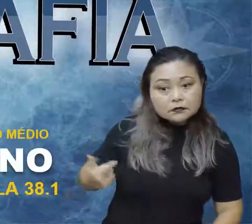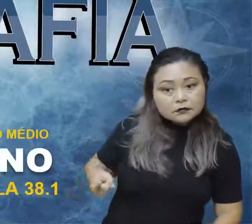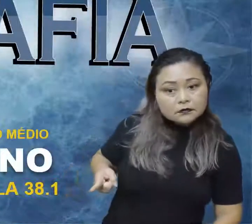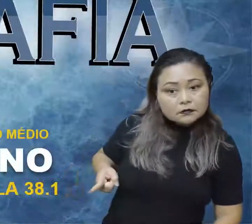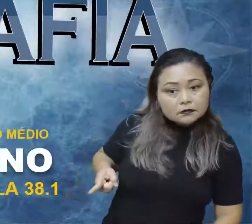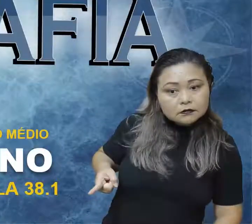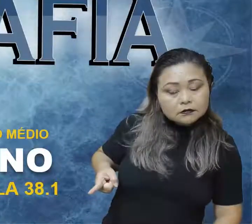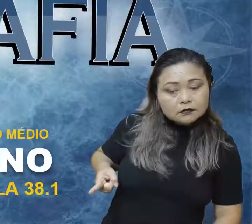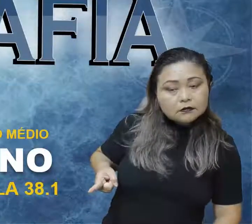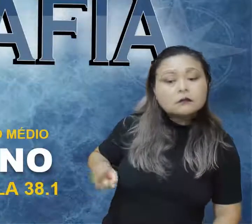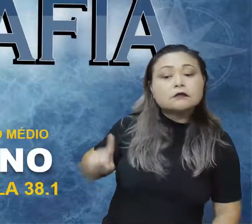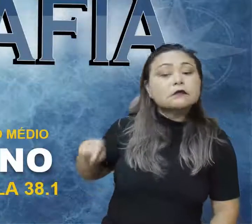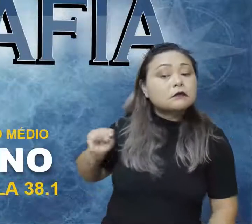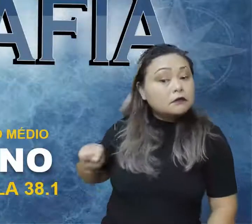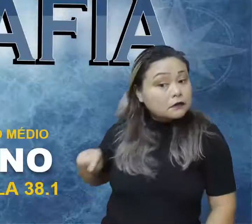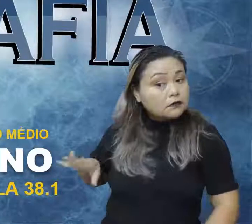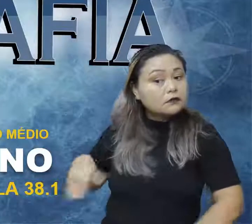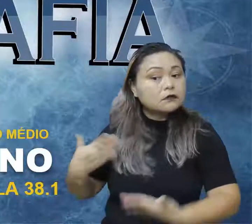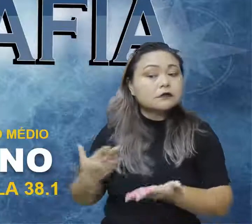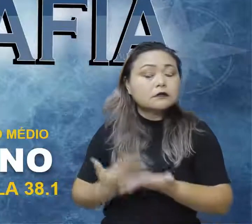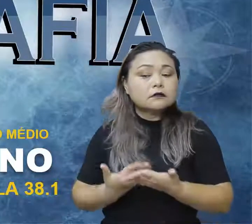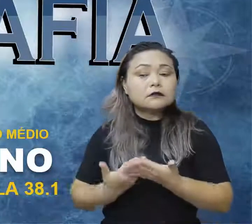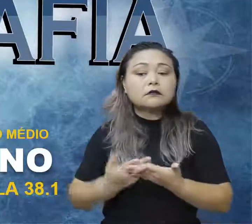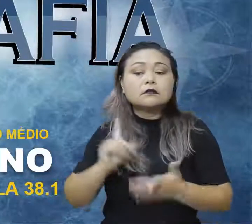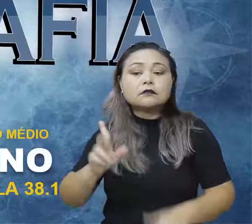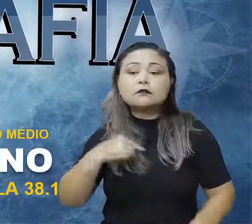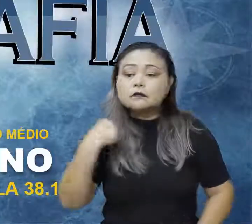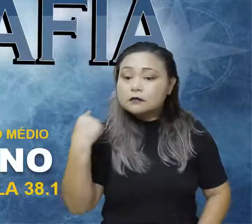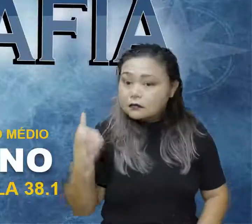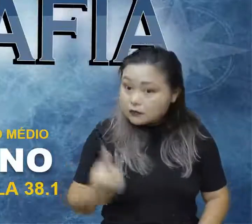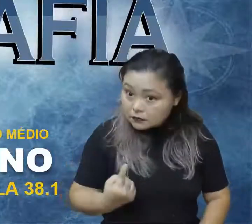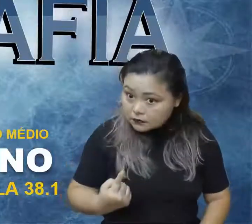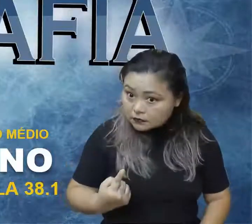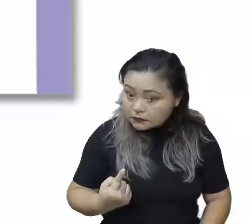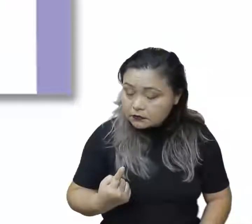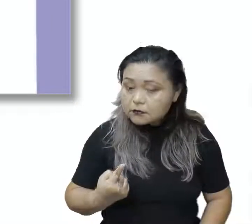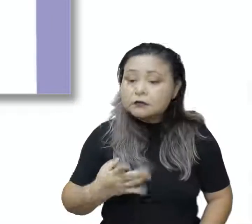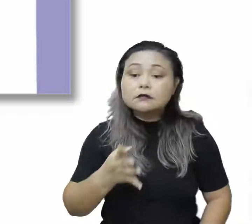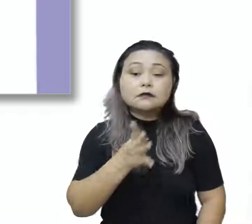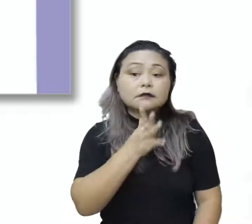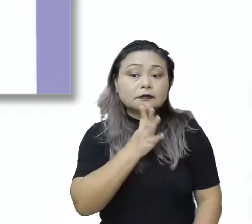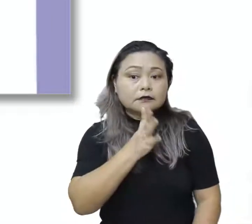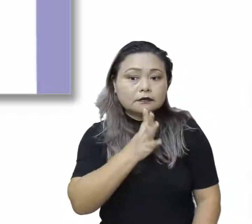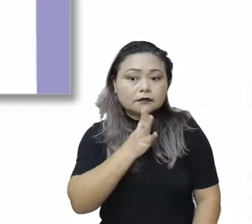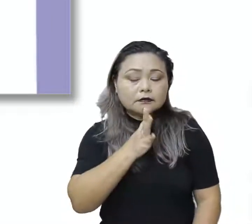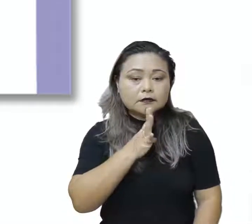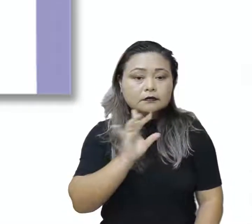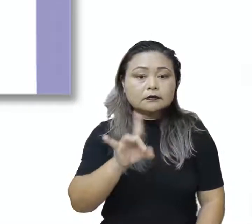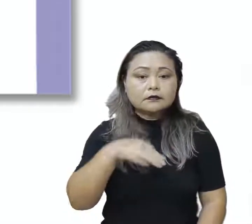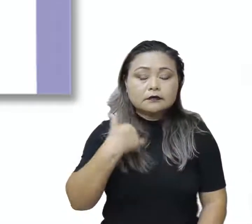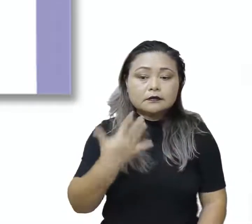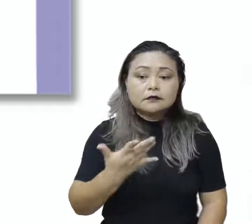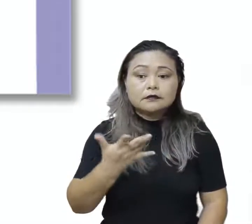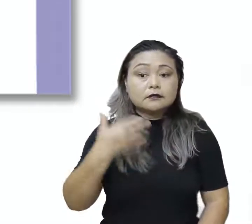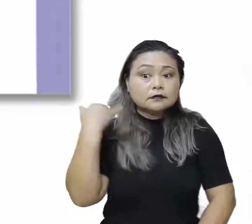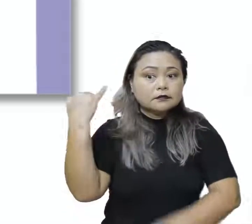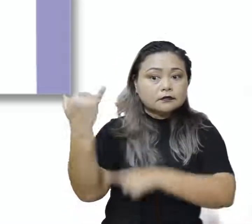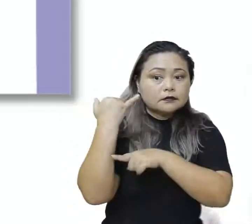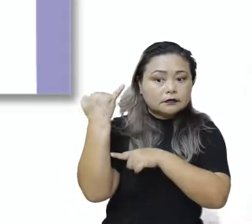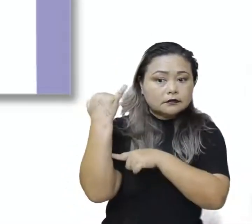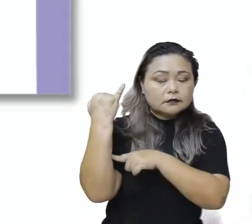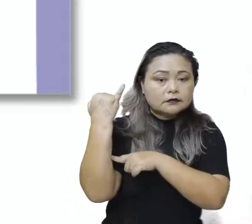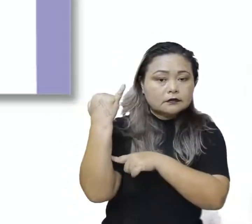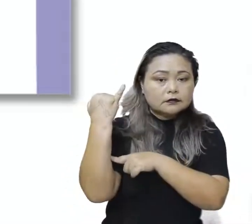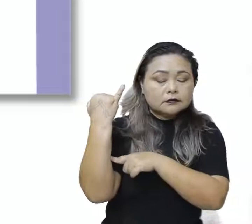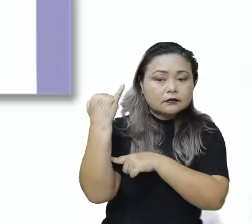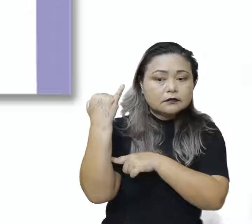38.1. Nesta aula, nós iremos, conhecer um pouco sobre a